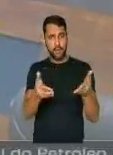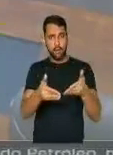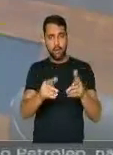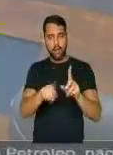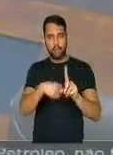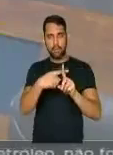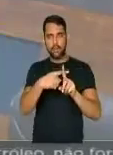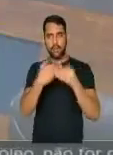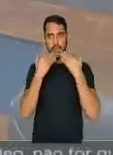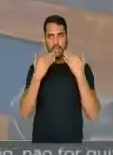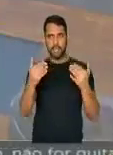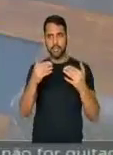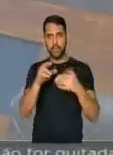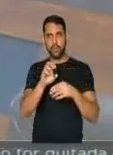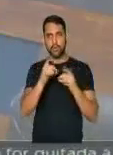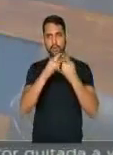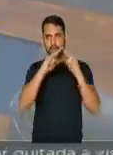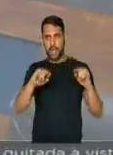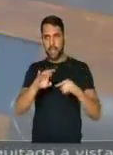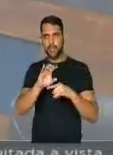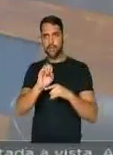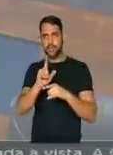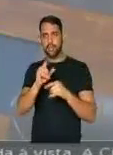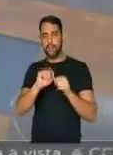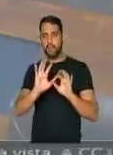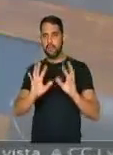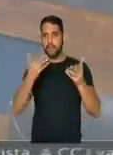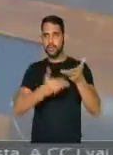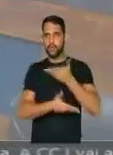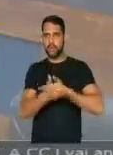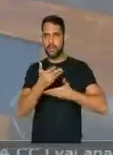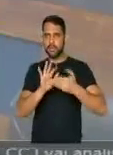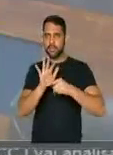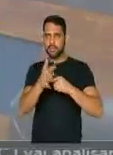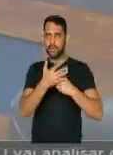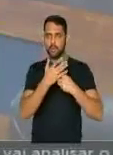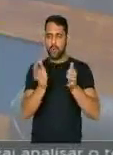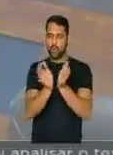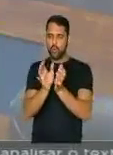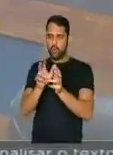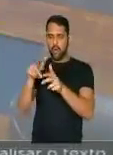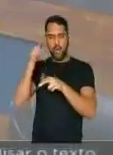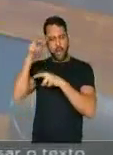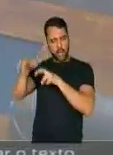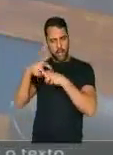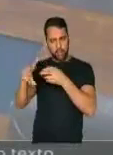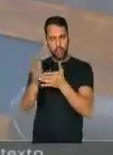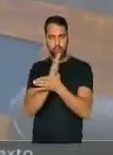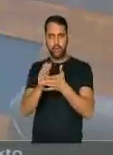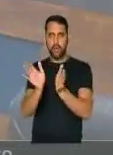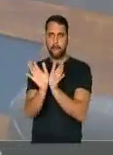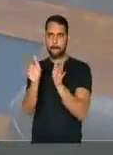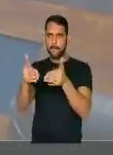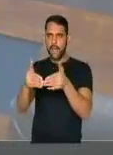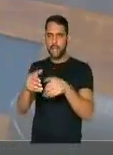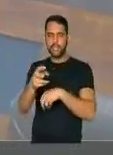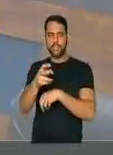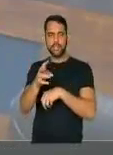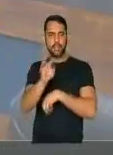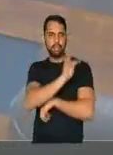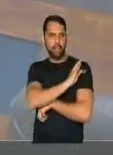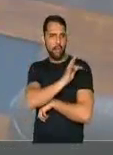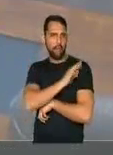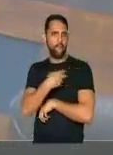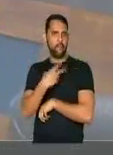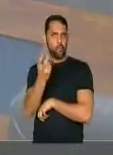além da exposição é claro um grande evento de confraternização evento para os agricultores com a parte técnica com a parte cultural